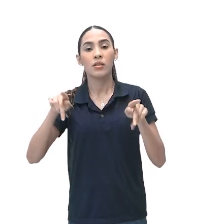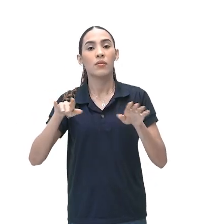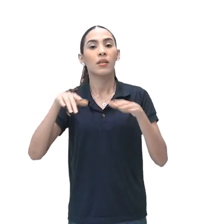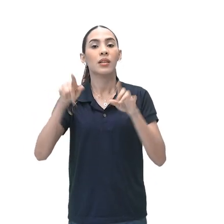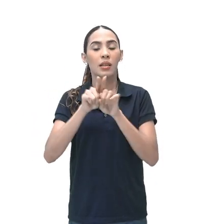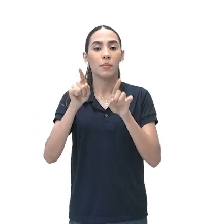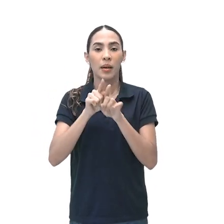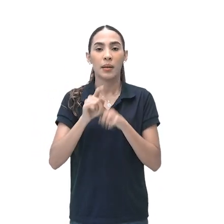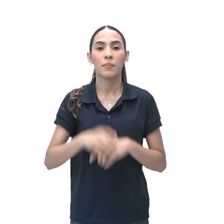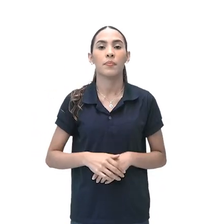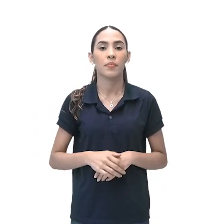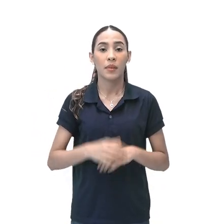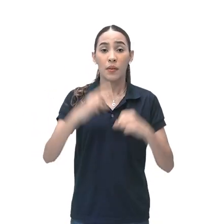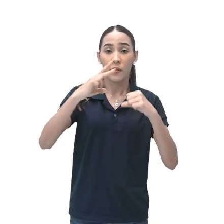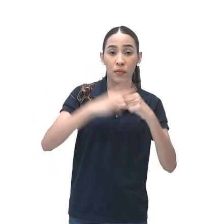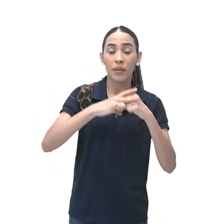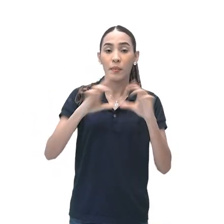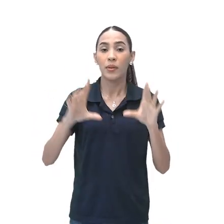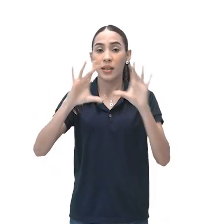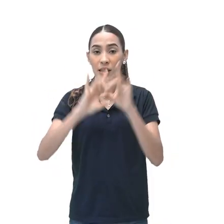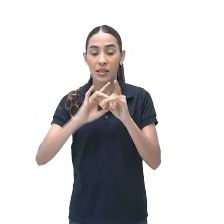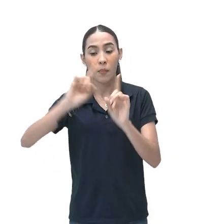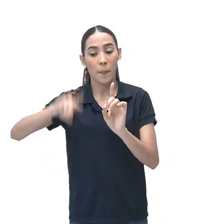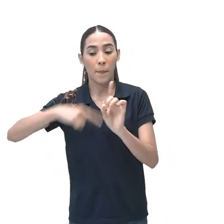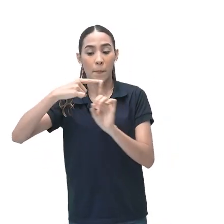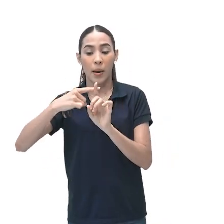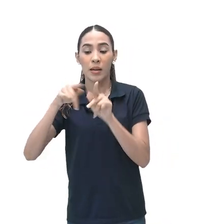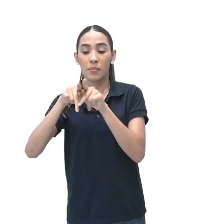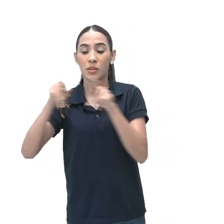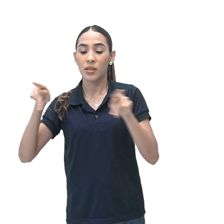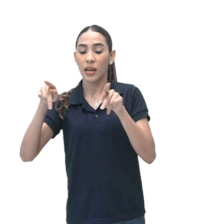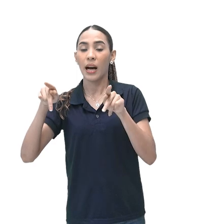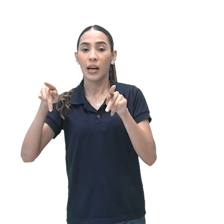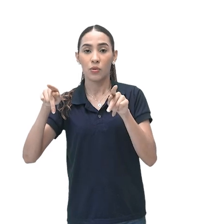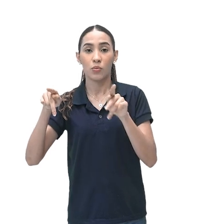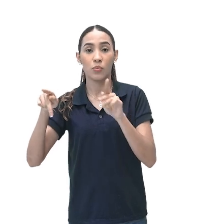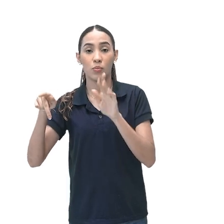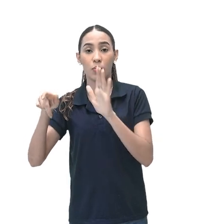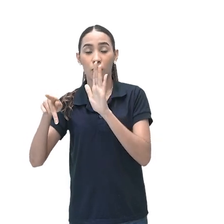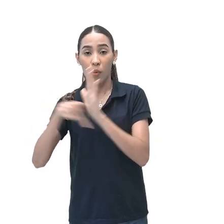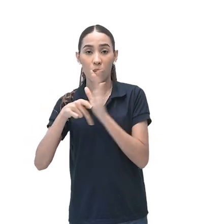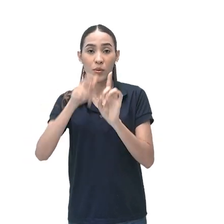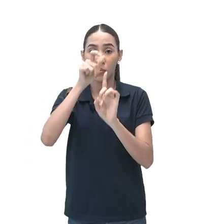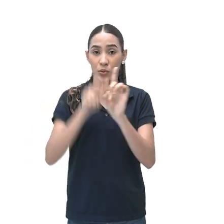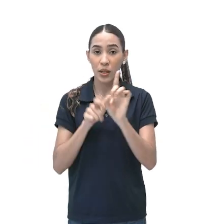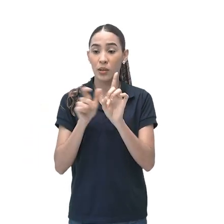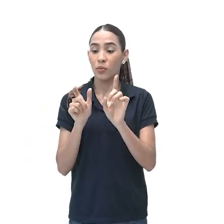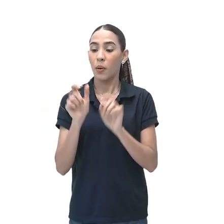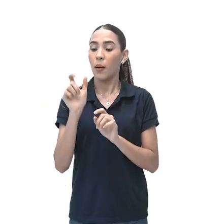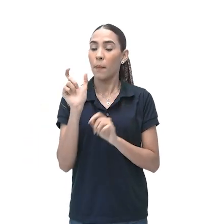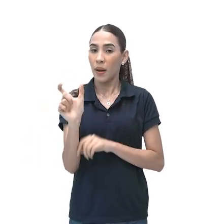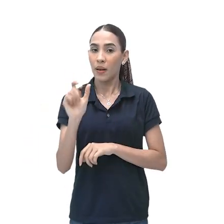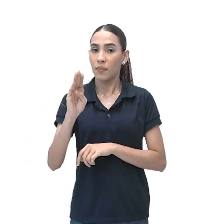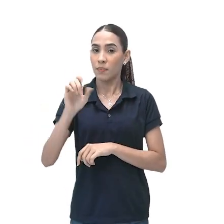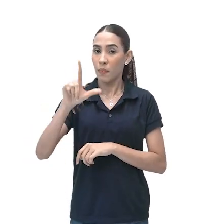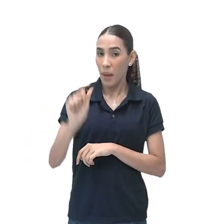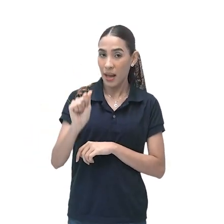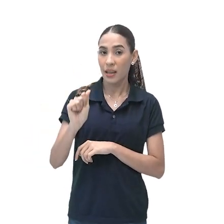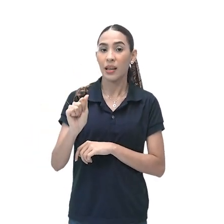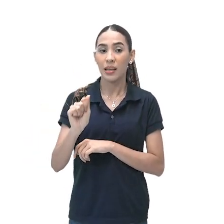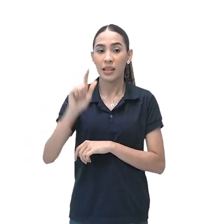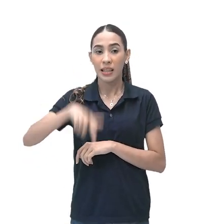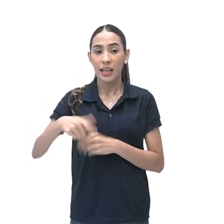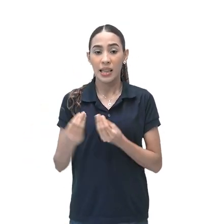essa construção de verbo de ligação mais predicativo do sujeito, essa palavra bela, que é